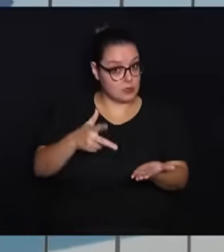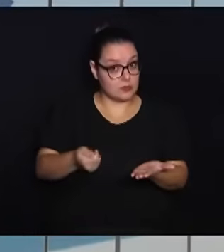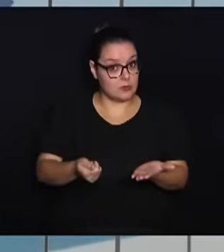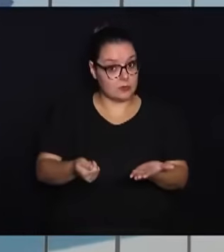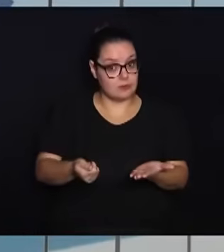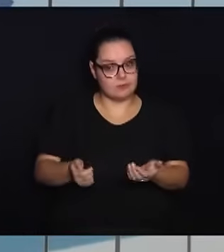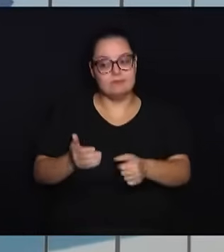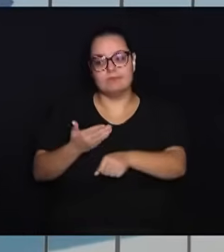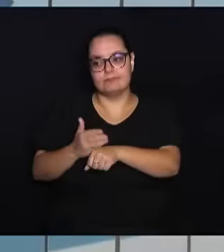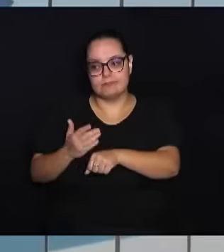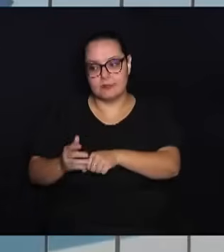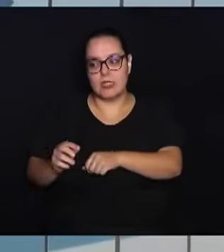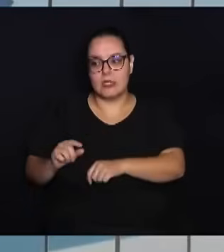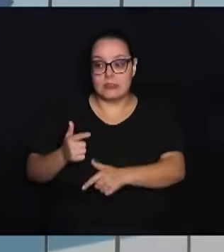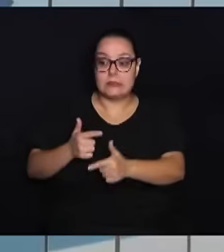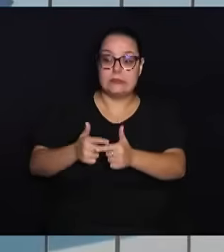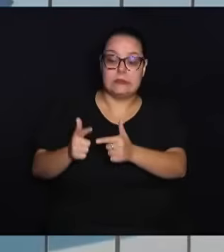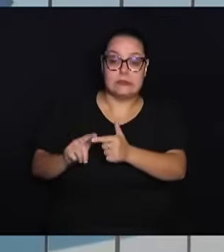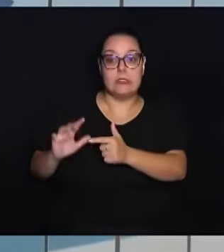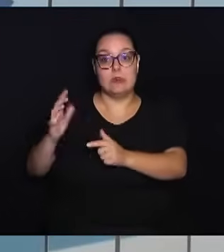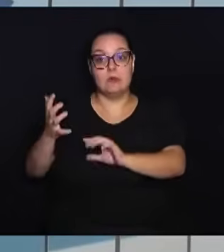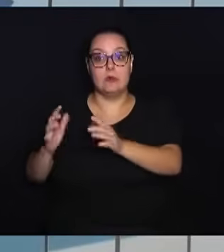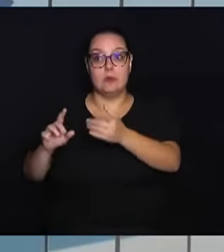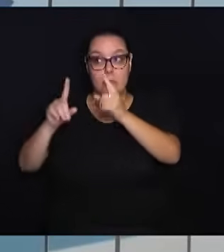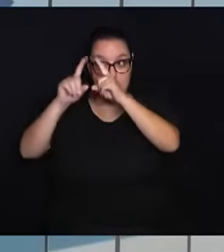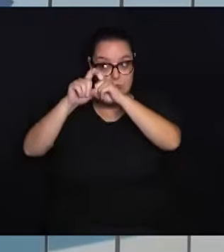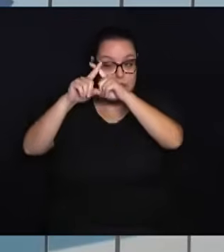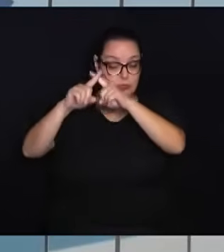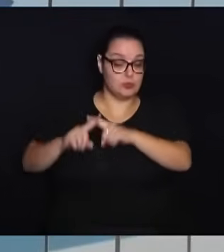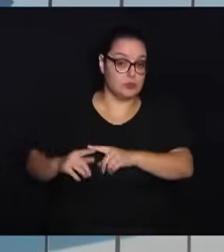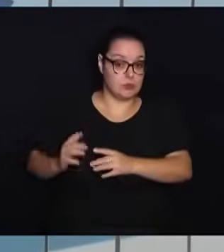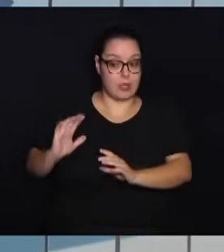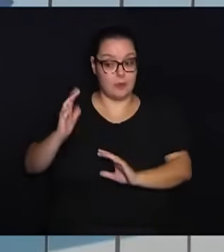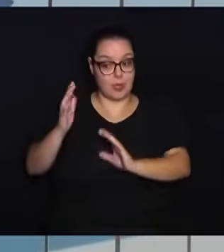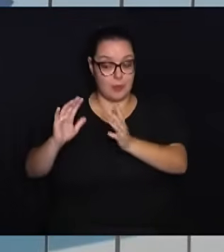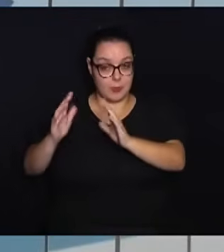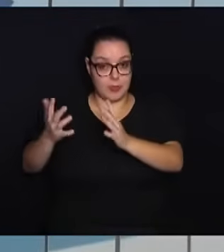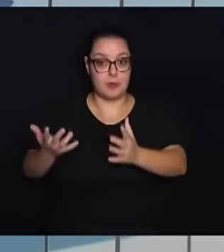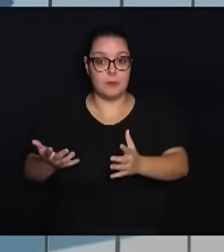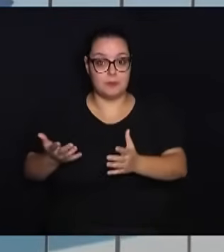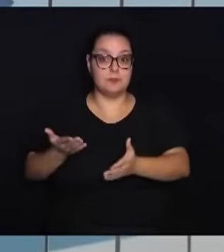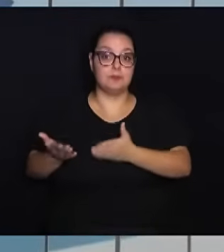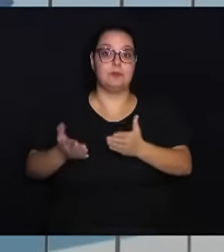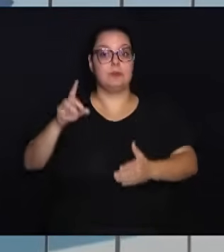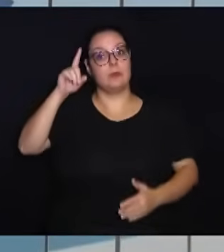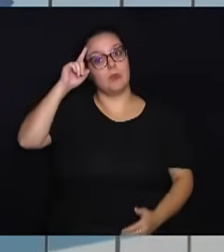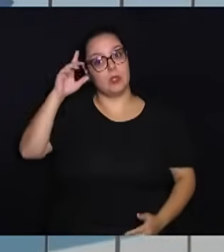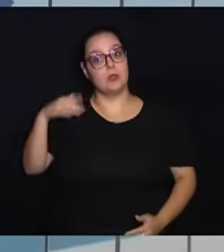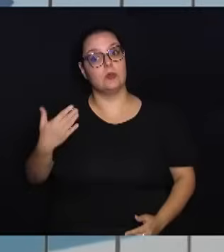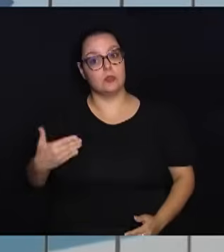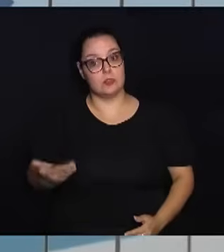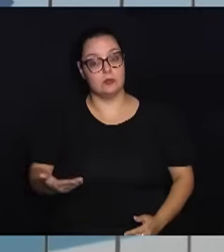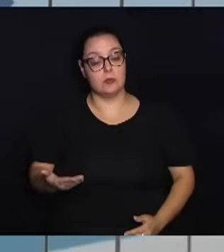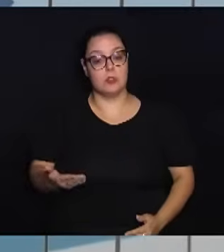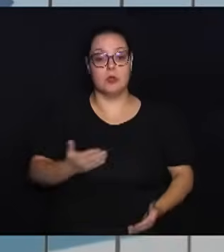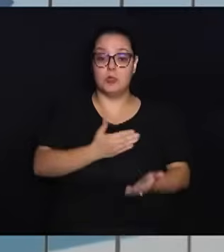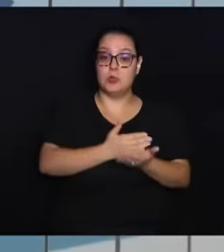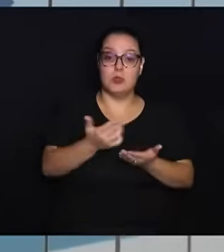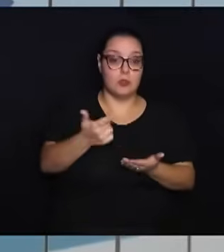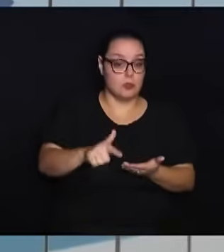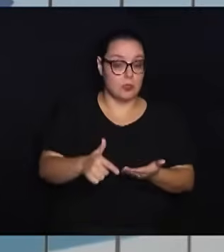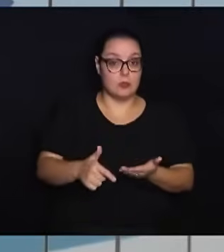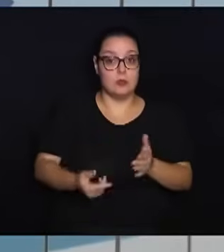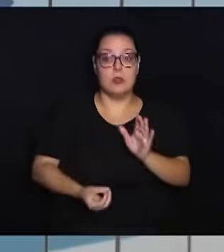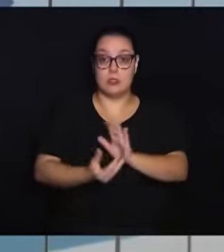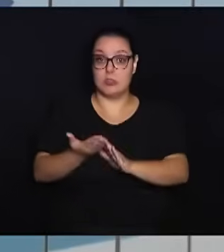as adversidades, os desafios, né, para você lidar ali com as situações do dia a dia. E o recomeçar, ele nasce